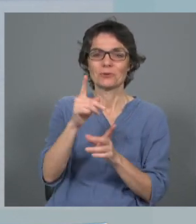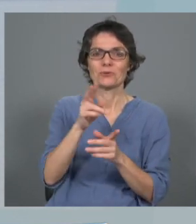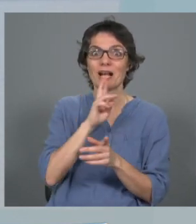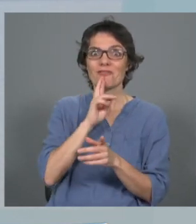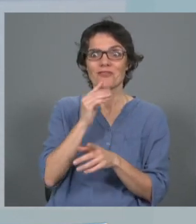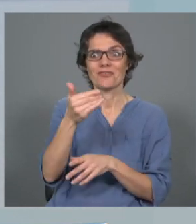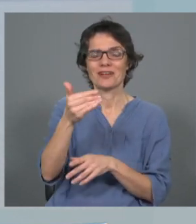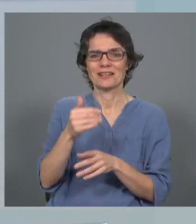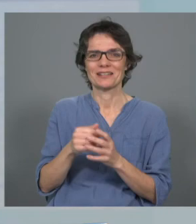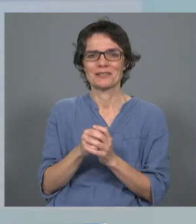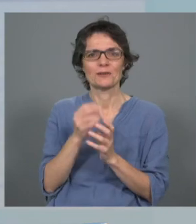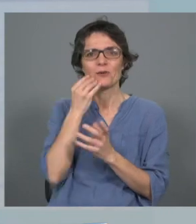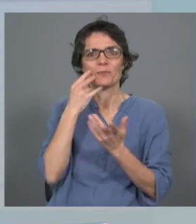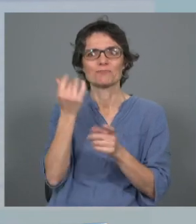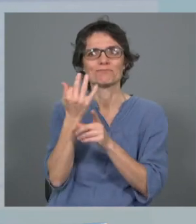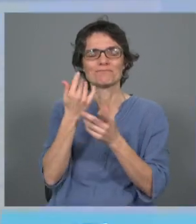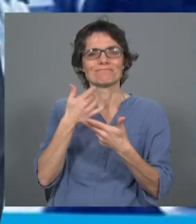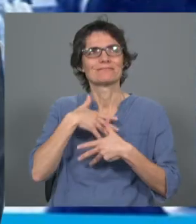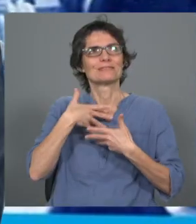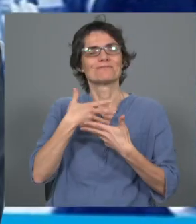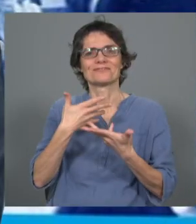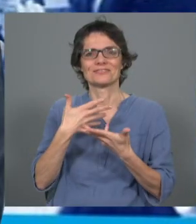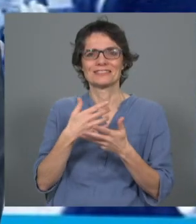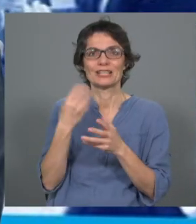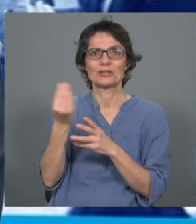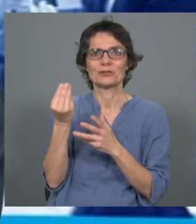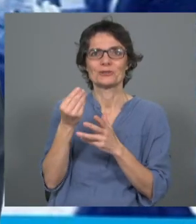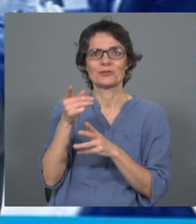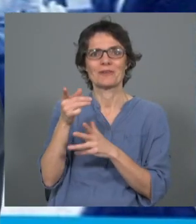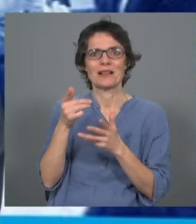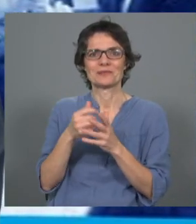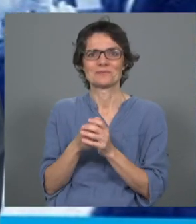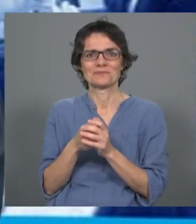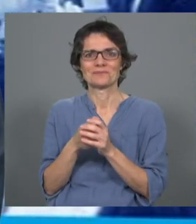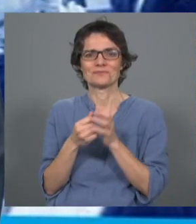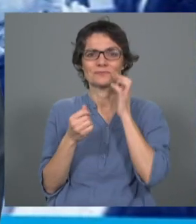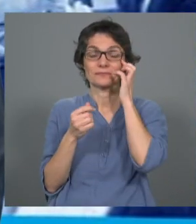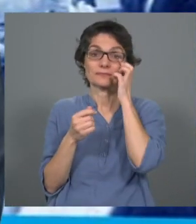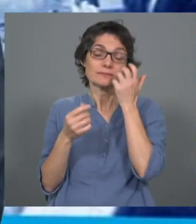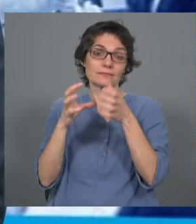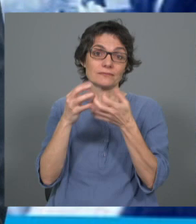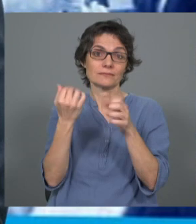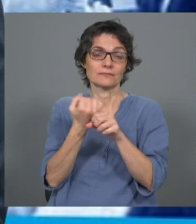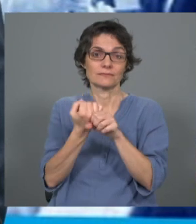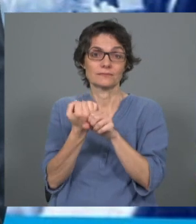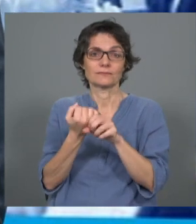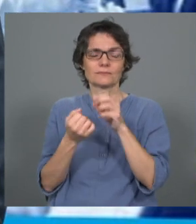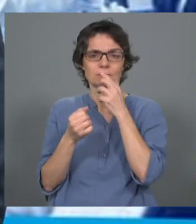Fátima e como é que se vai viver este espírito também entre estes jovens ligados ao serviço ao altar?